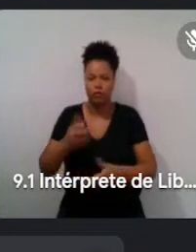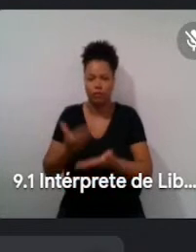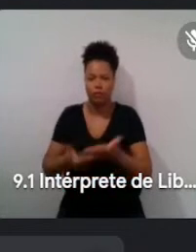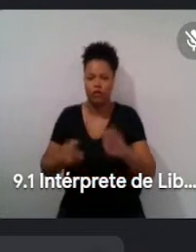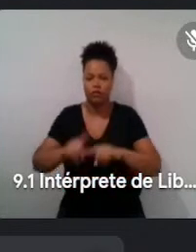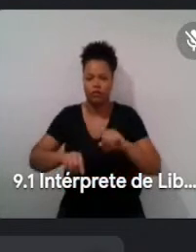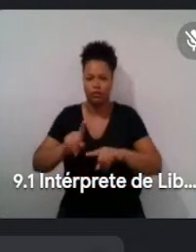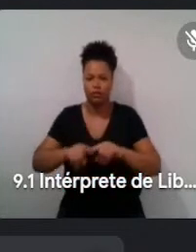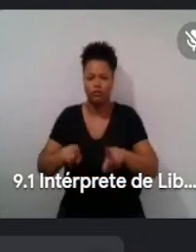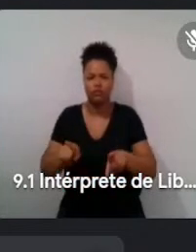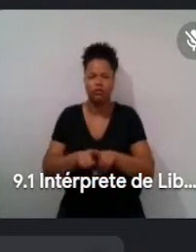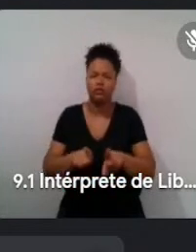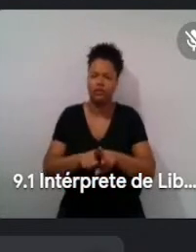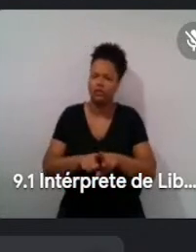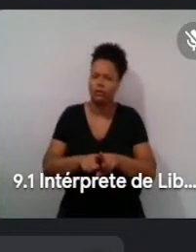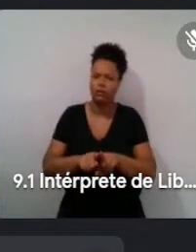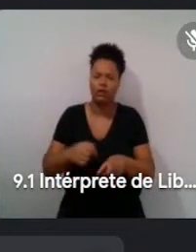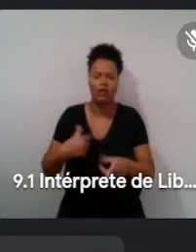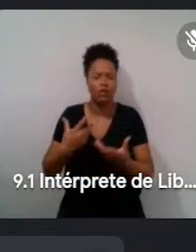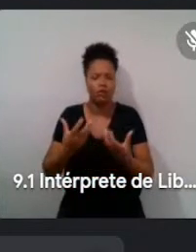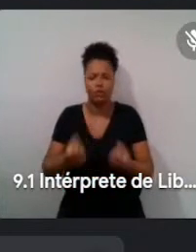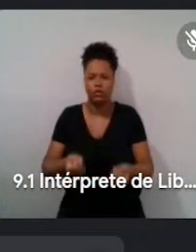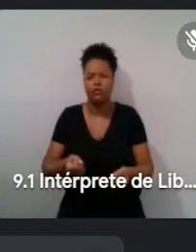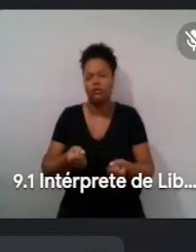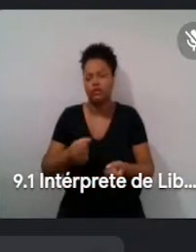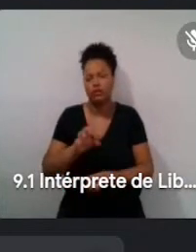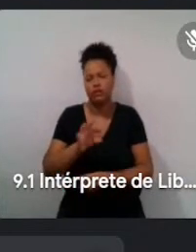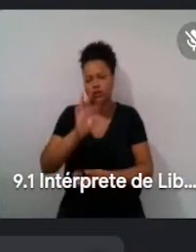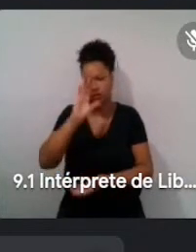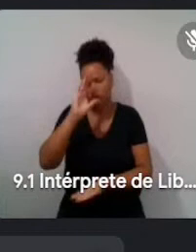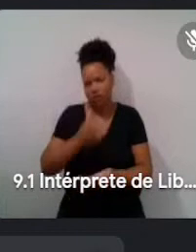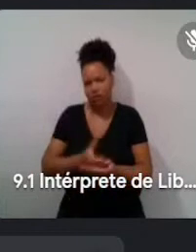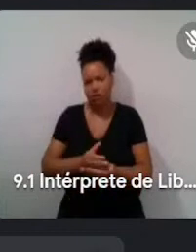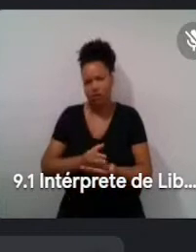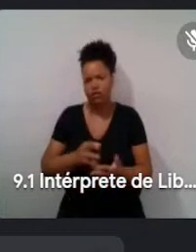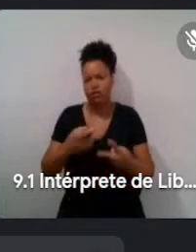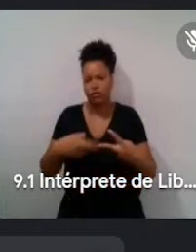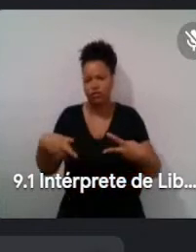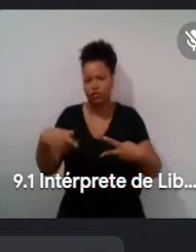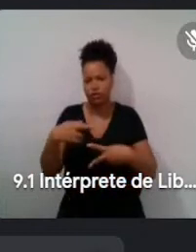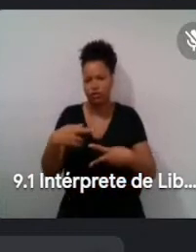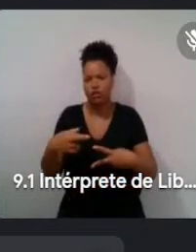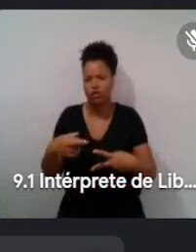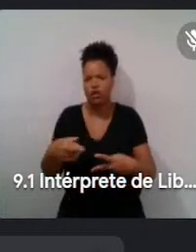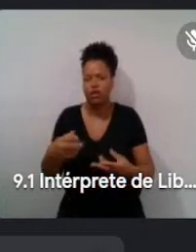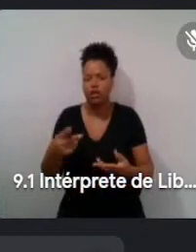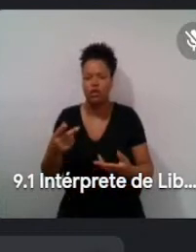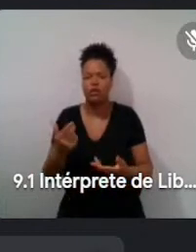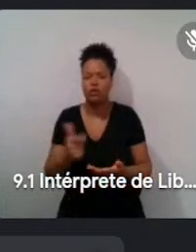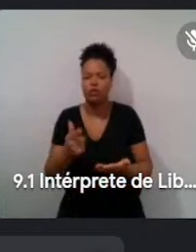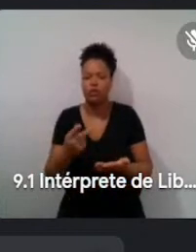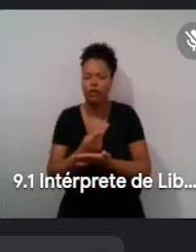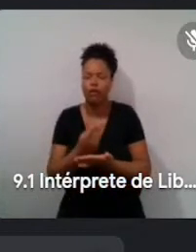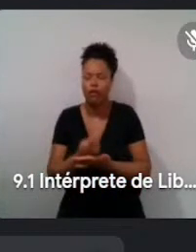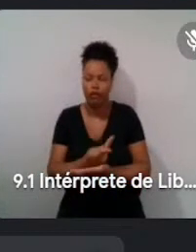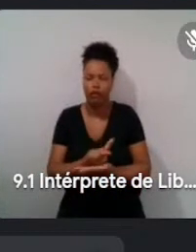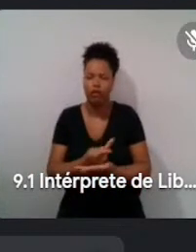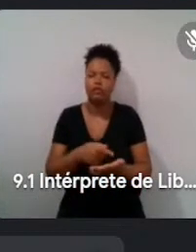a tese recursal de que não haveria irregularidade na propaganda em si, apenas acolho em